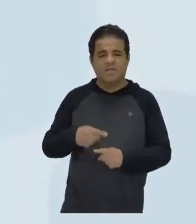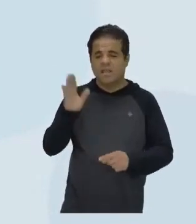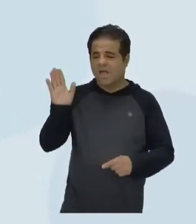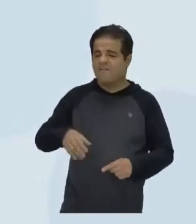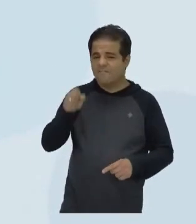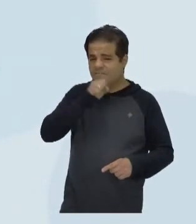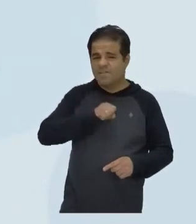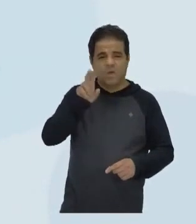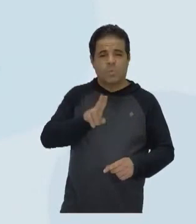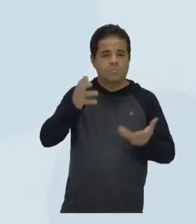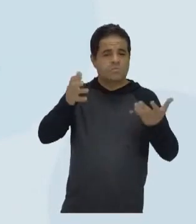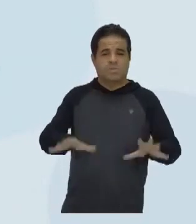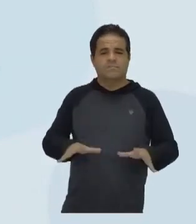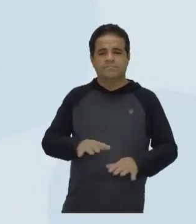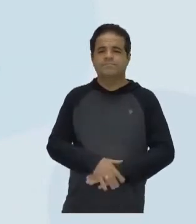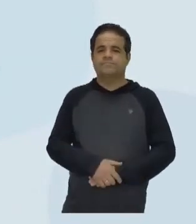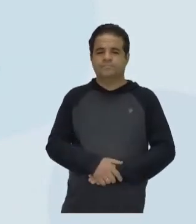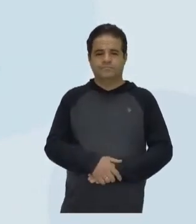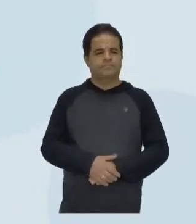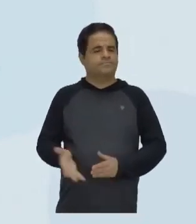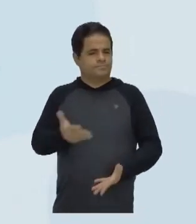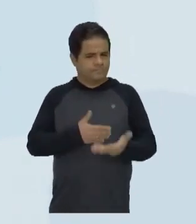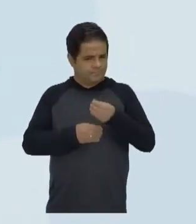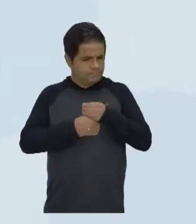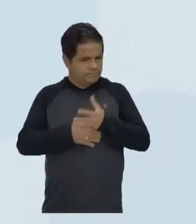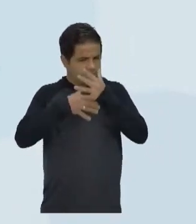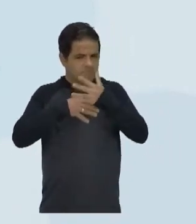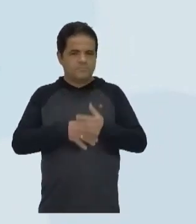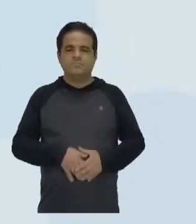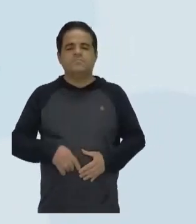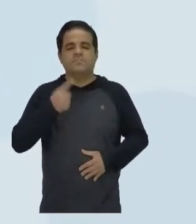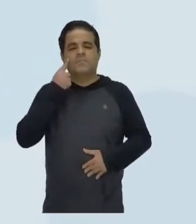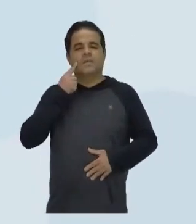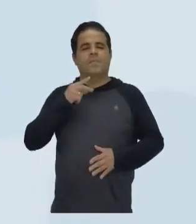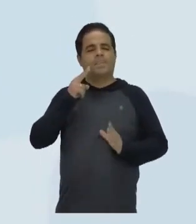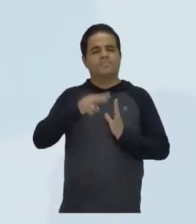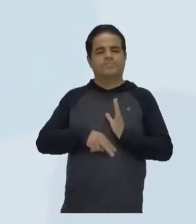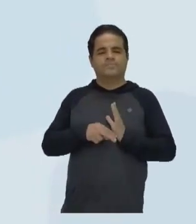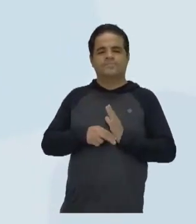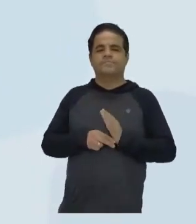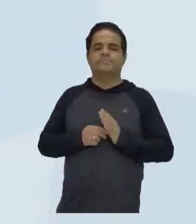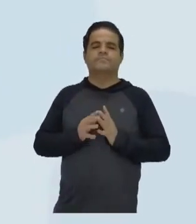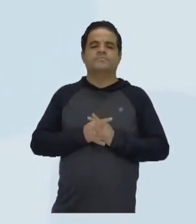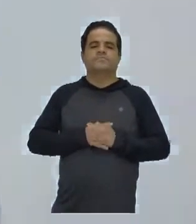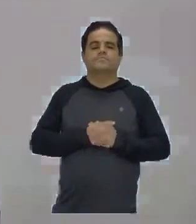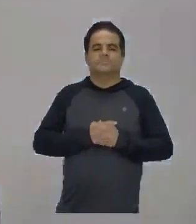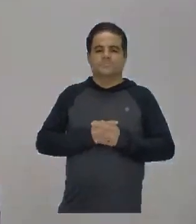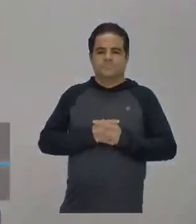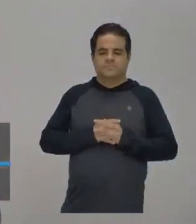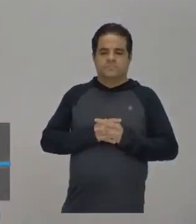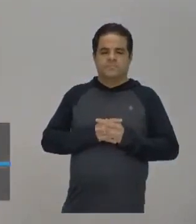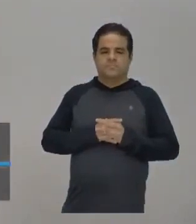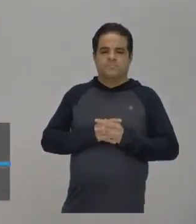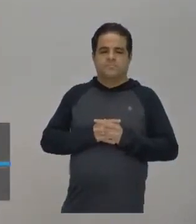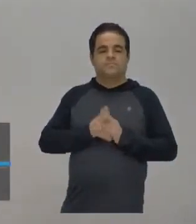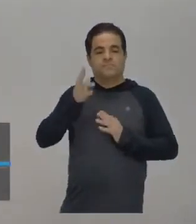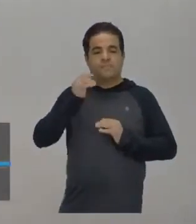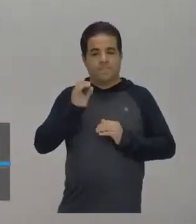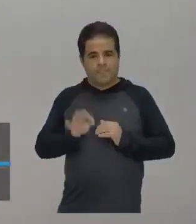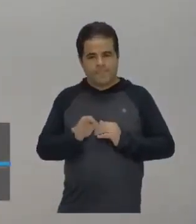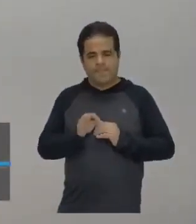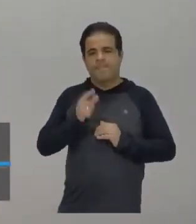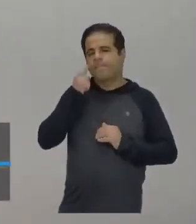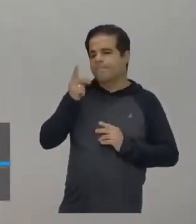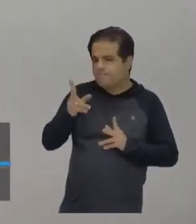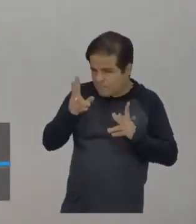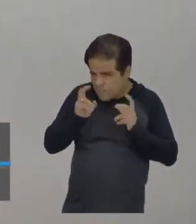defasados. Agora compartilhe no chat um trechinho. Olha só, observe a leitura. Não, primeiro, antes lá, volta para mim, por favor, antes disso. Obrigado.